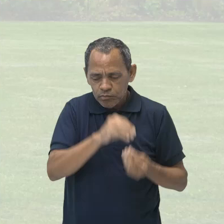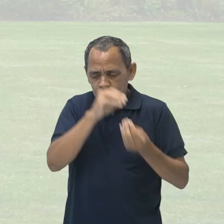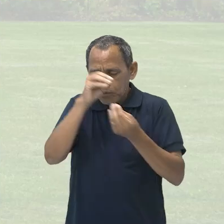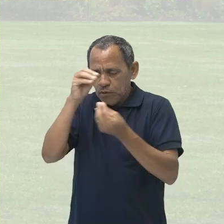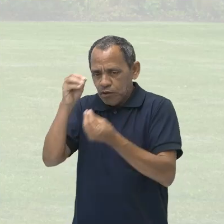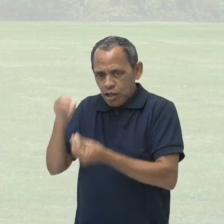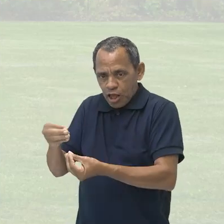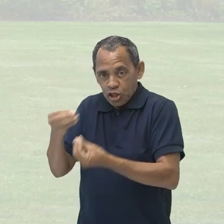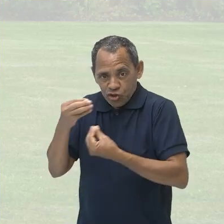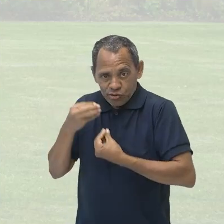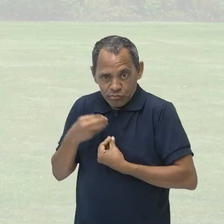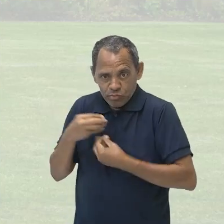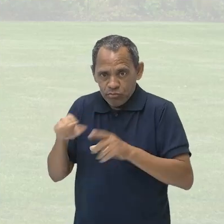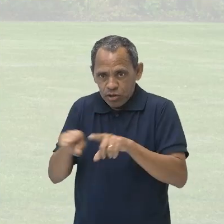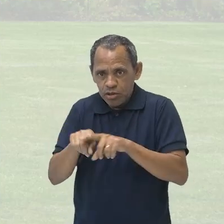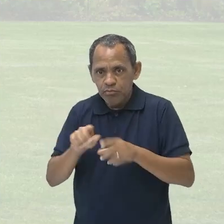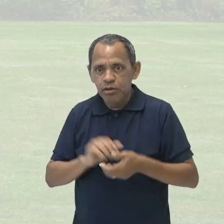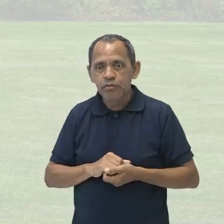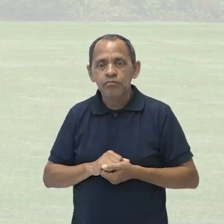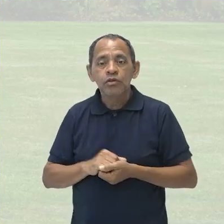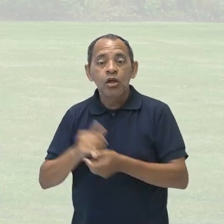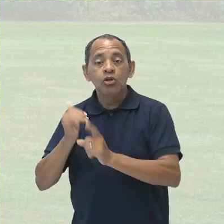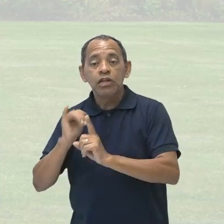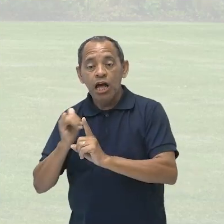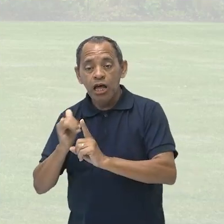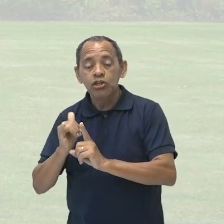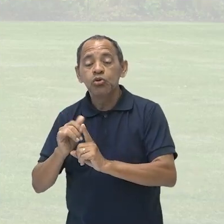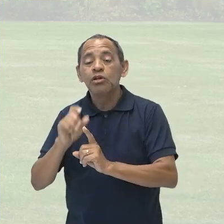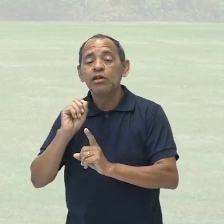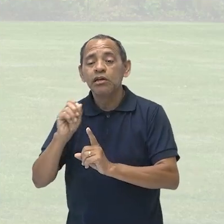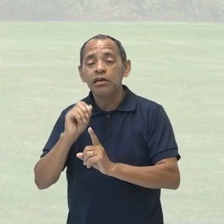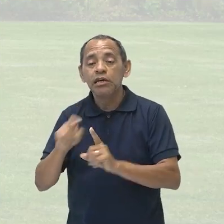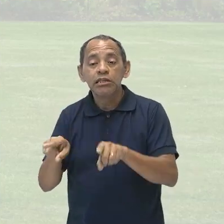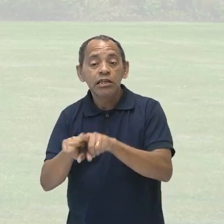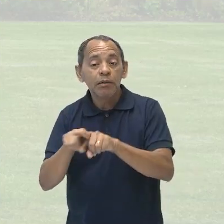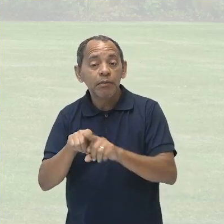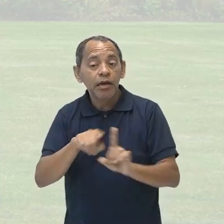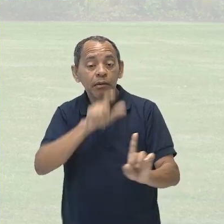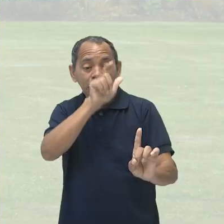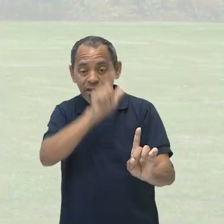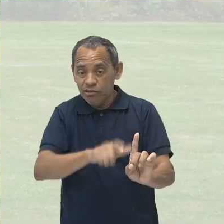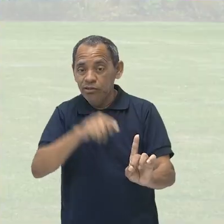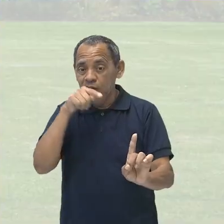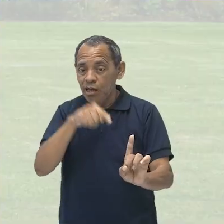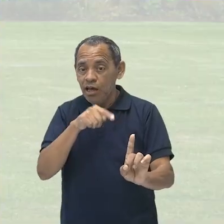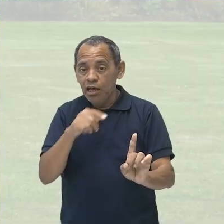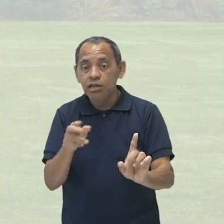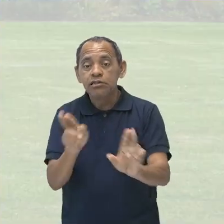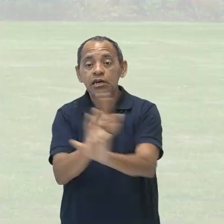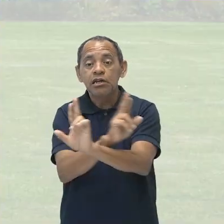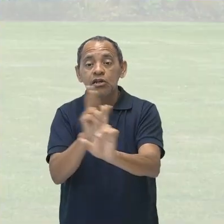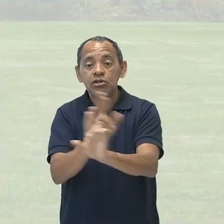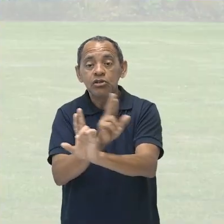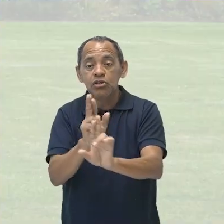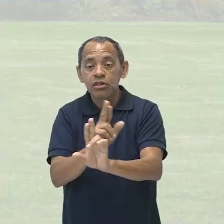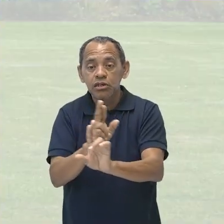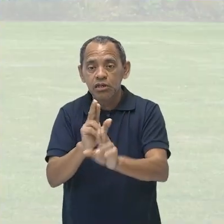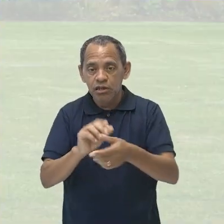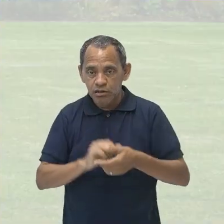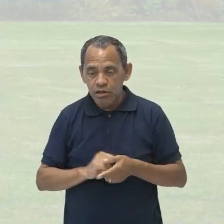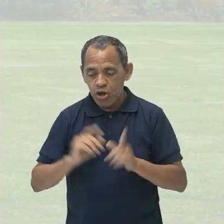o narrador dessa história, que é também um narrador personagem, ele associa isso a um